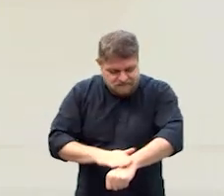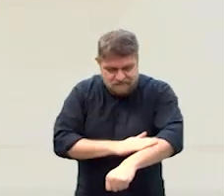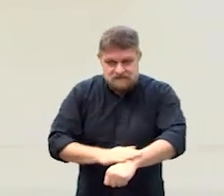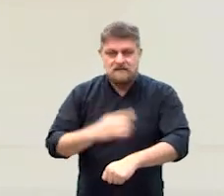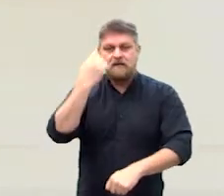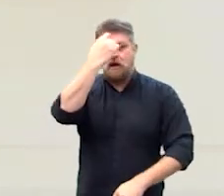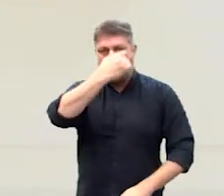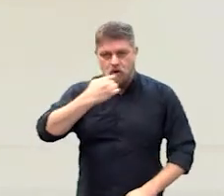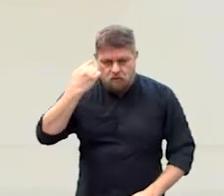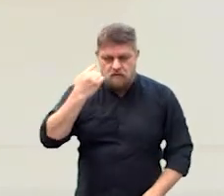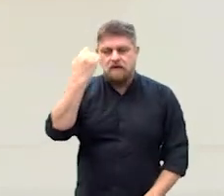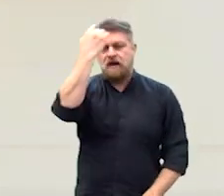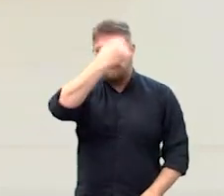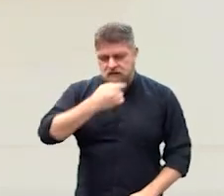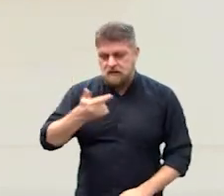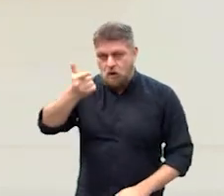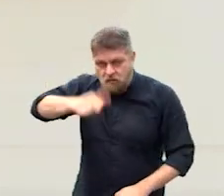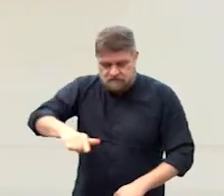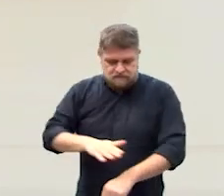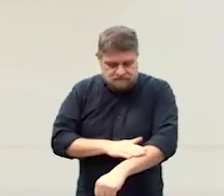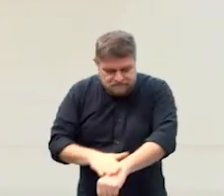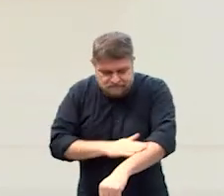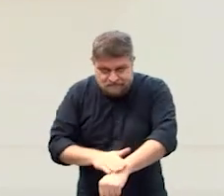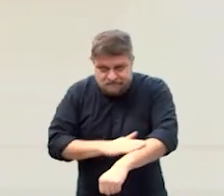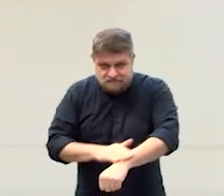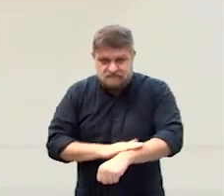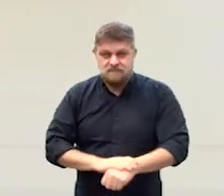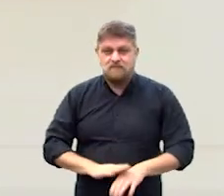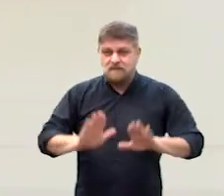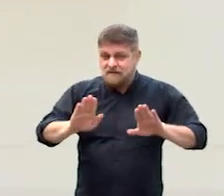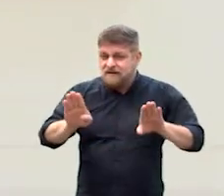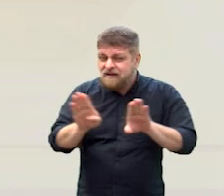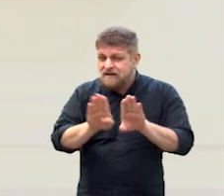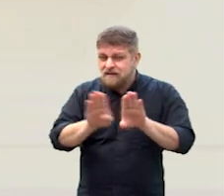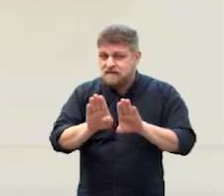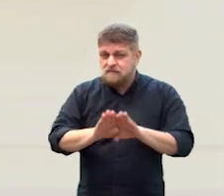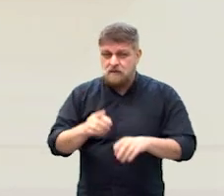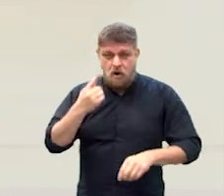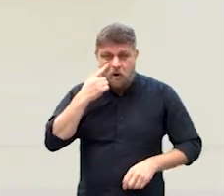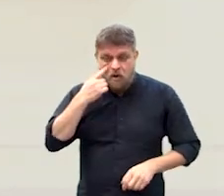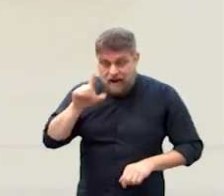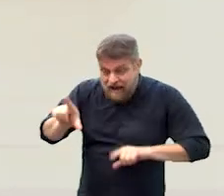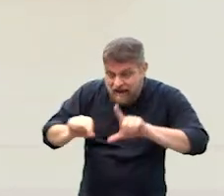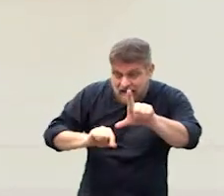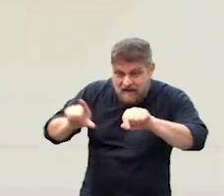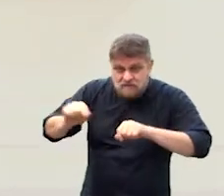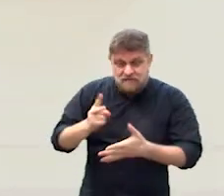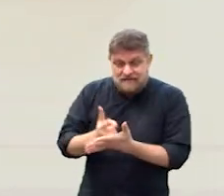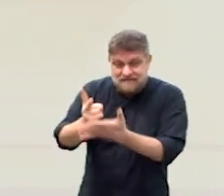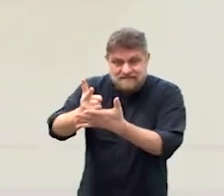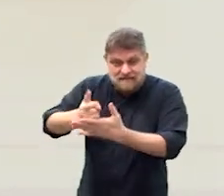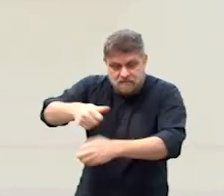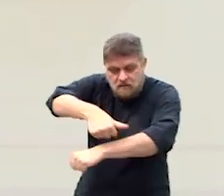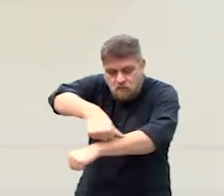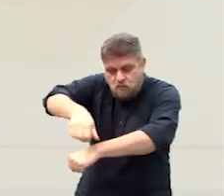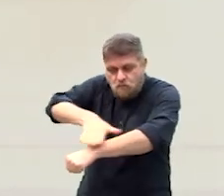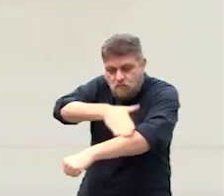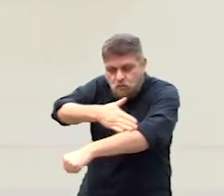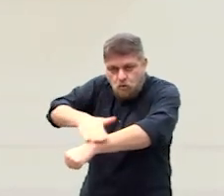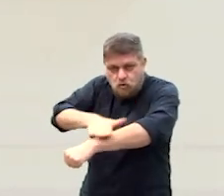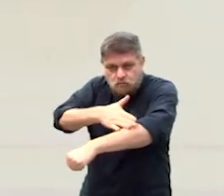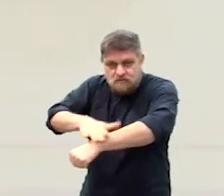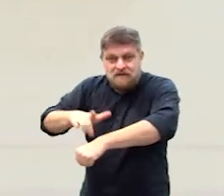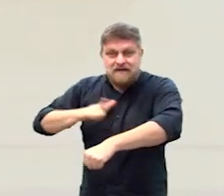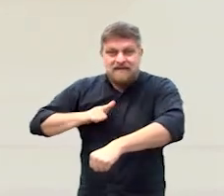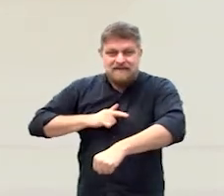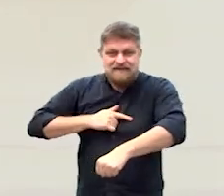proteção, tem que aplicar de hora em hora, porque o efeito dele acaba. E por falar em efeito acabar, escolha sempre um